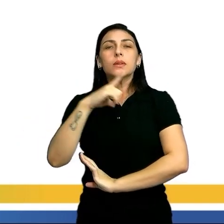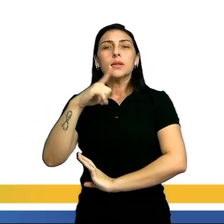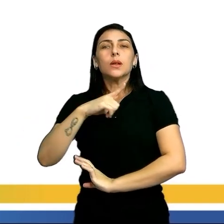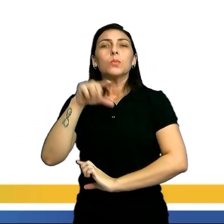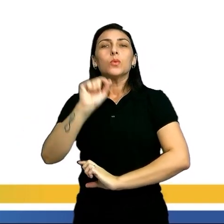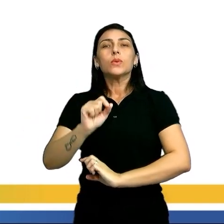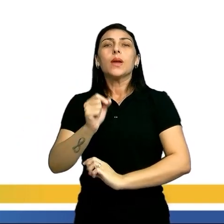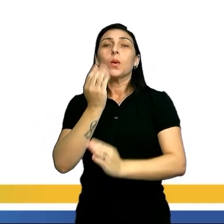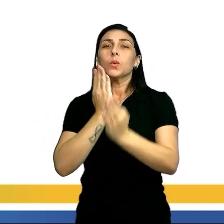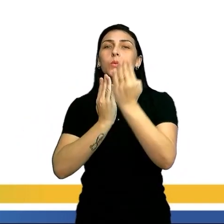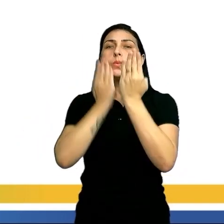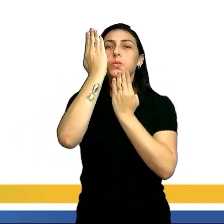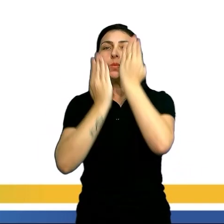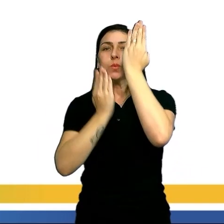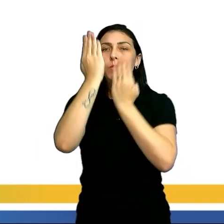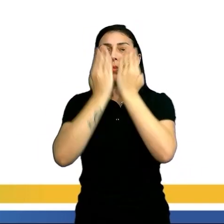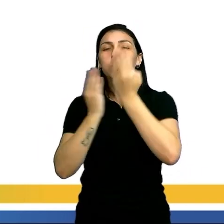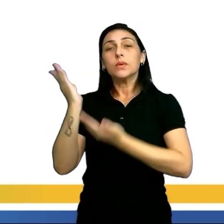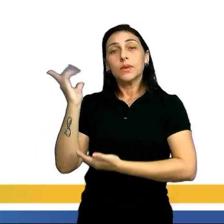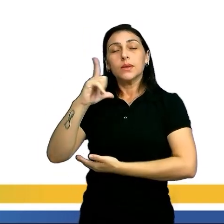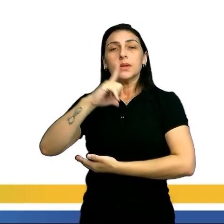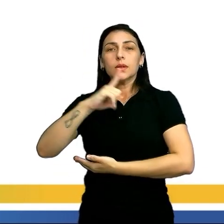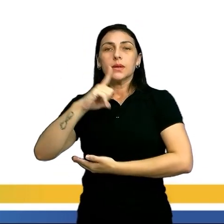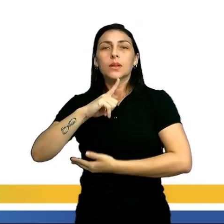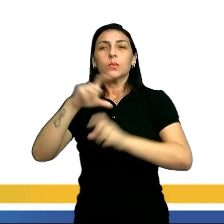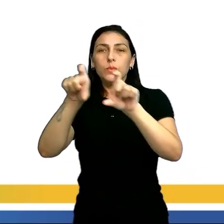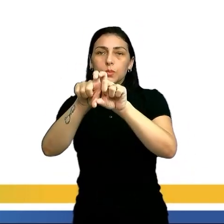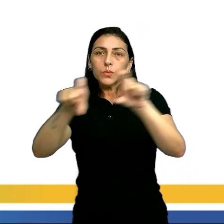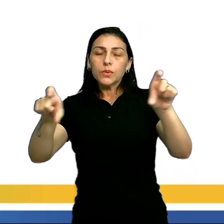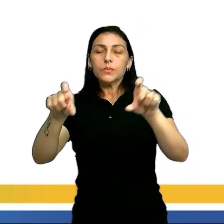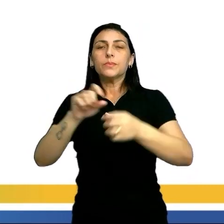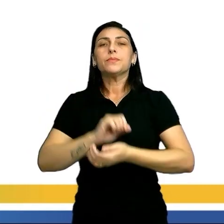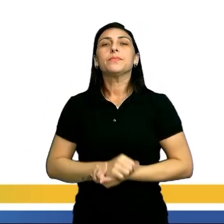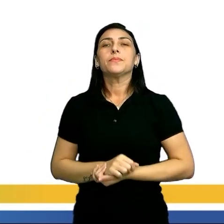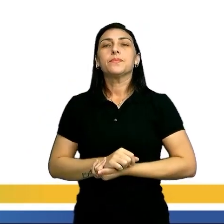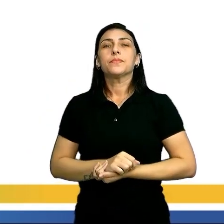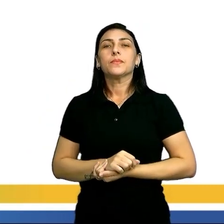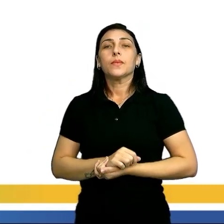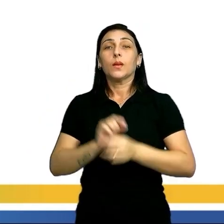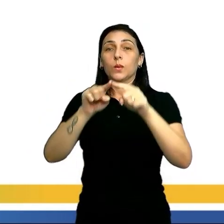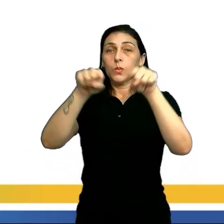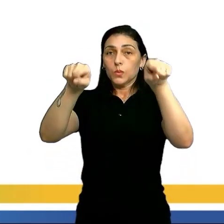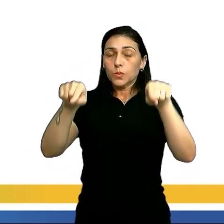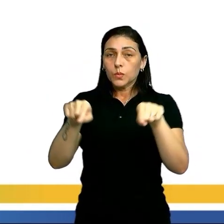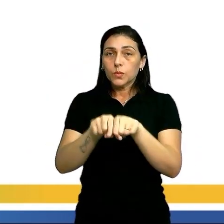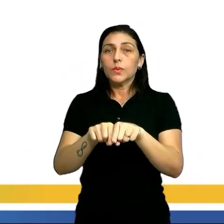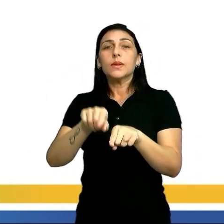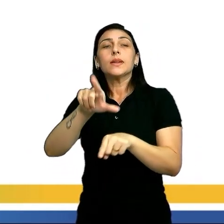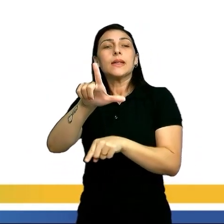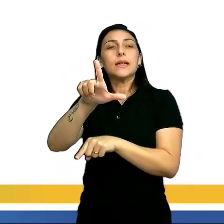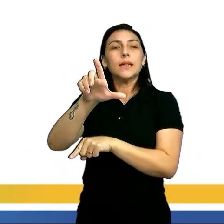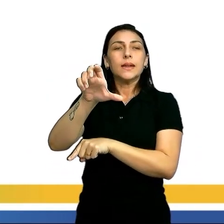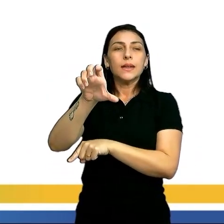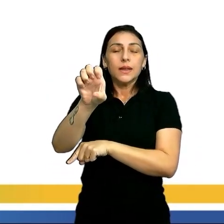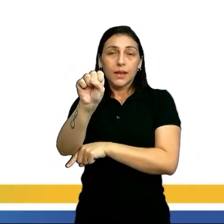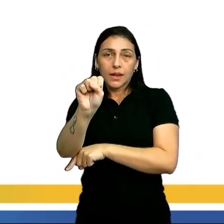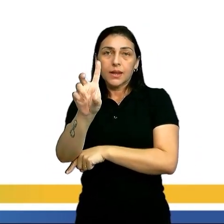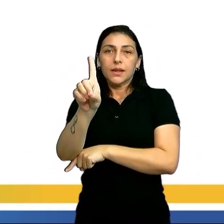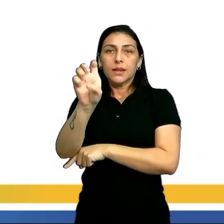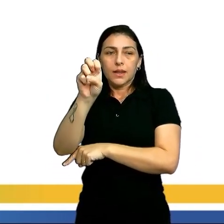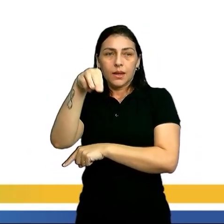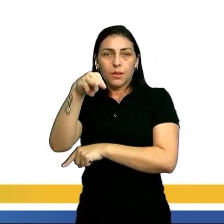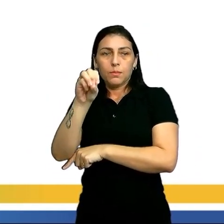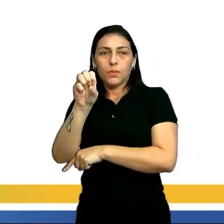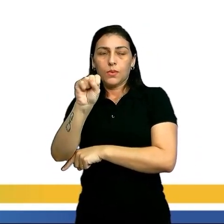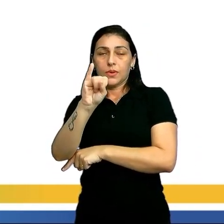obra, né, do Pablo Picasso e temos aí o nosso enunciado. Vamos lá. O quadro Les Demoiselles d'Avignon,